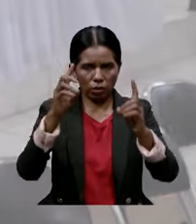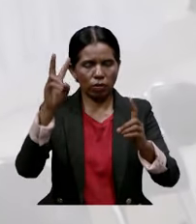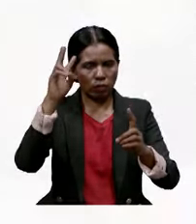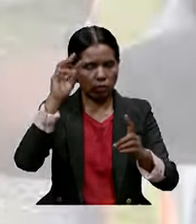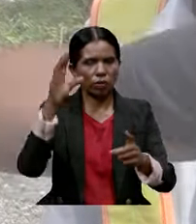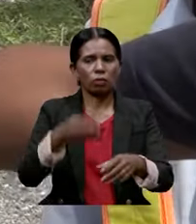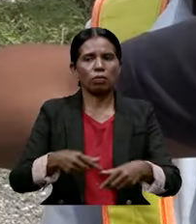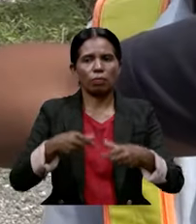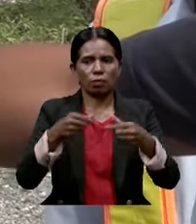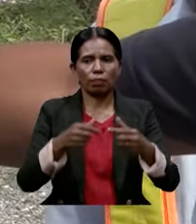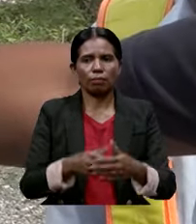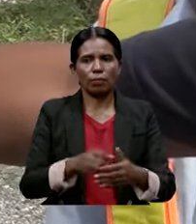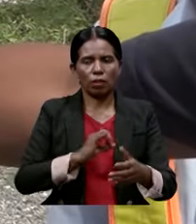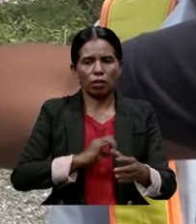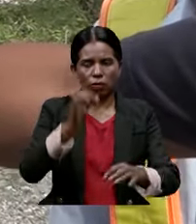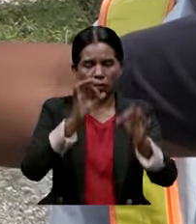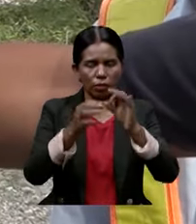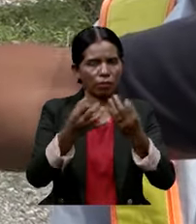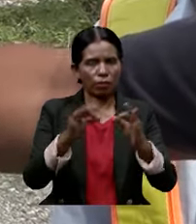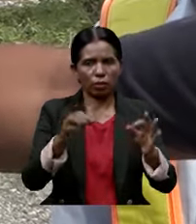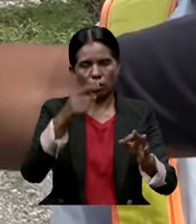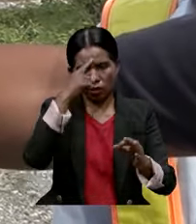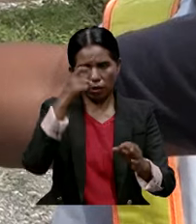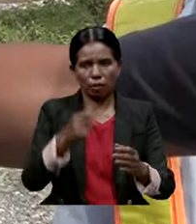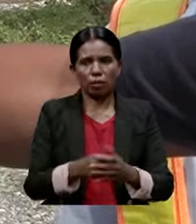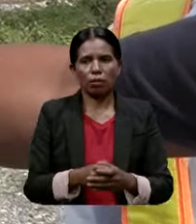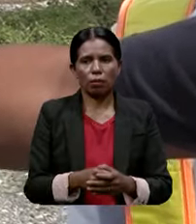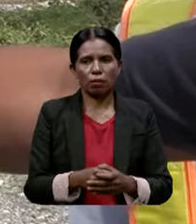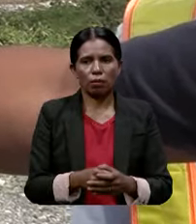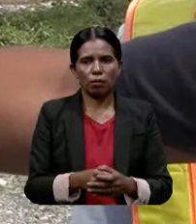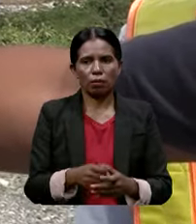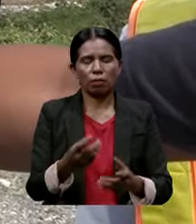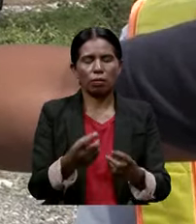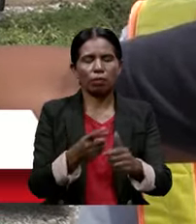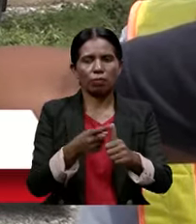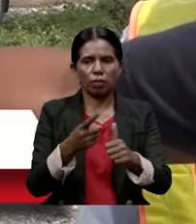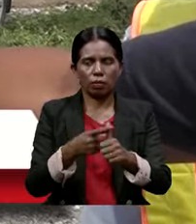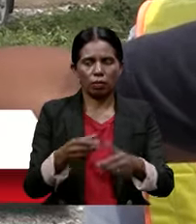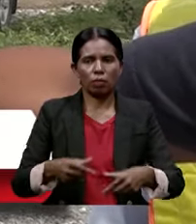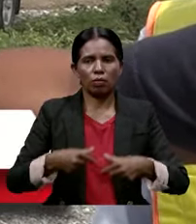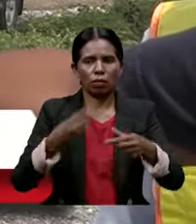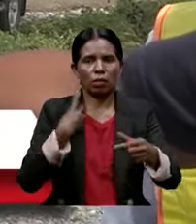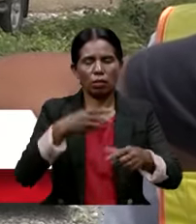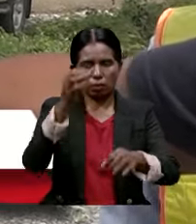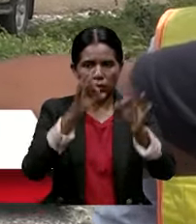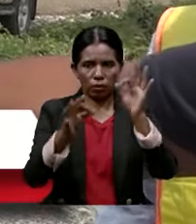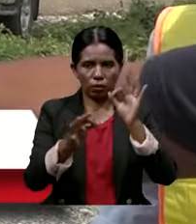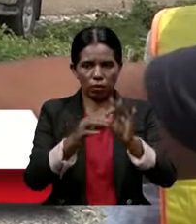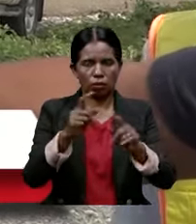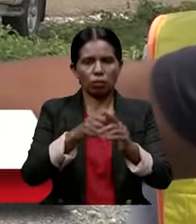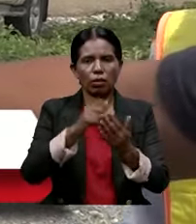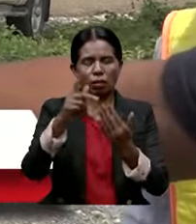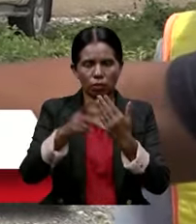foti afir kata koto tamane fondok ne lolos ne mai primer ne ne fo na mes afir kata ke deja abril ho tu mai